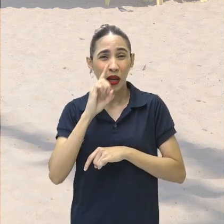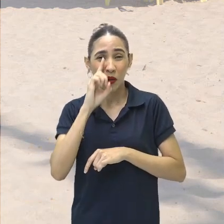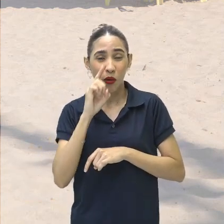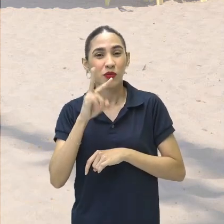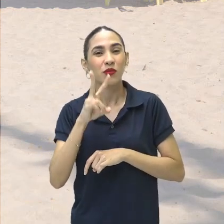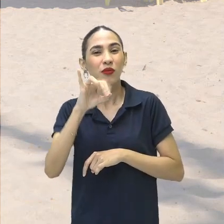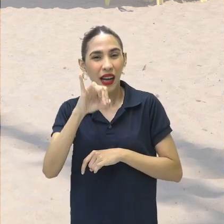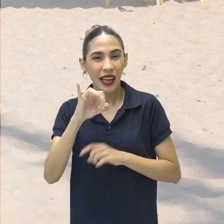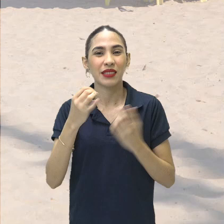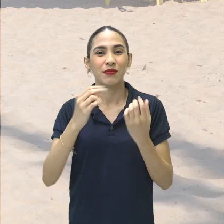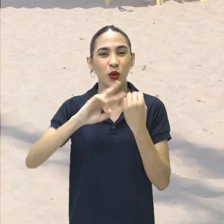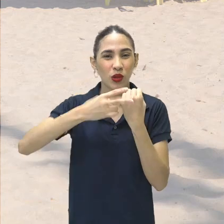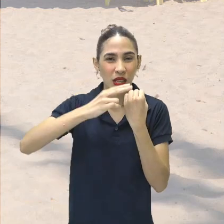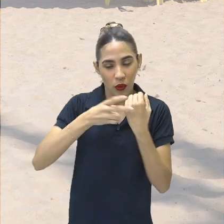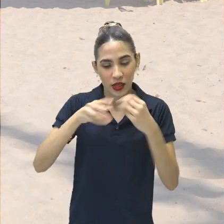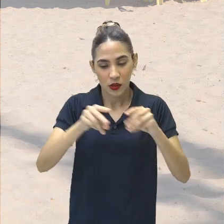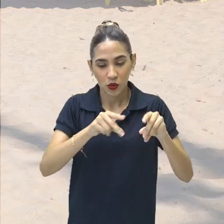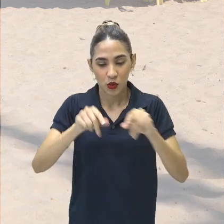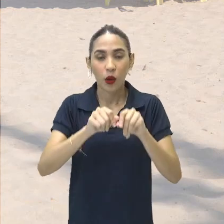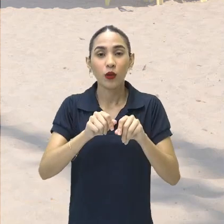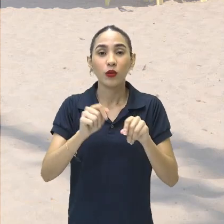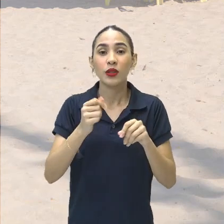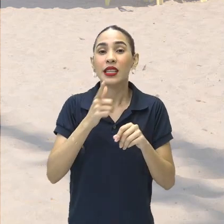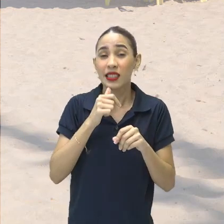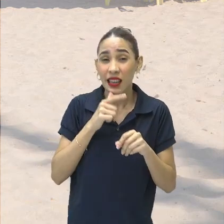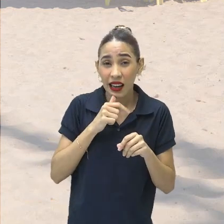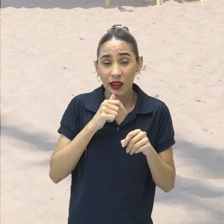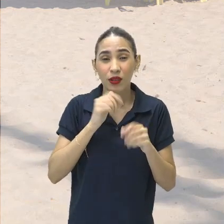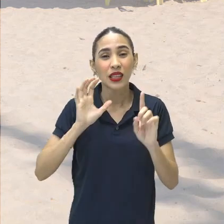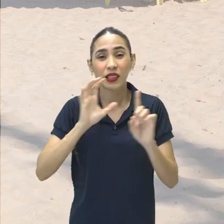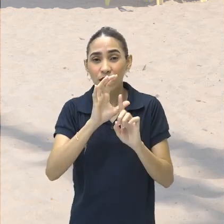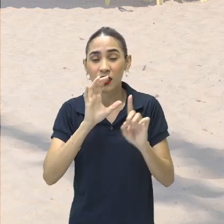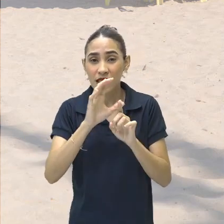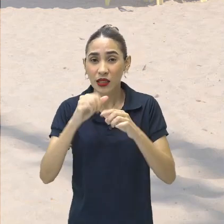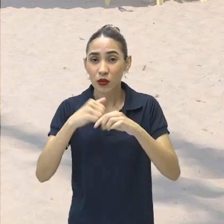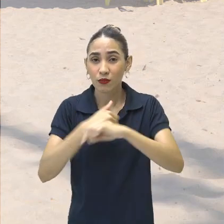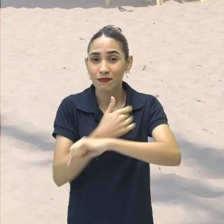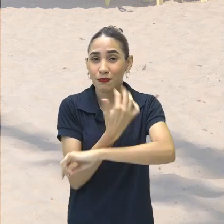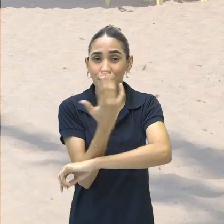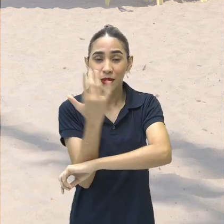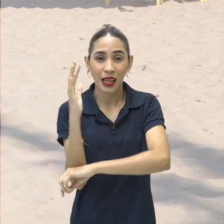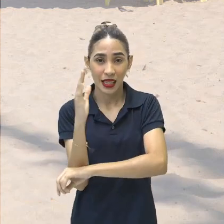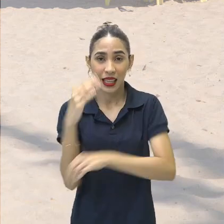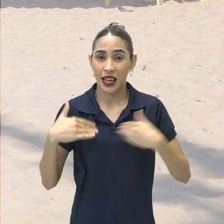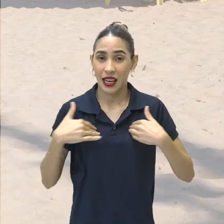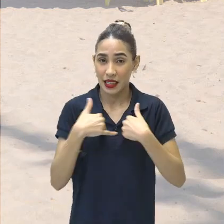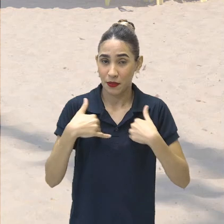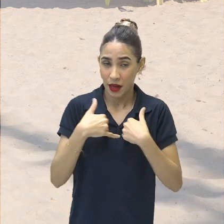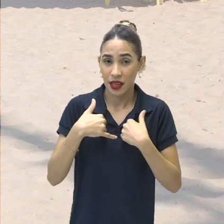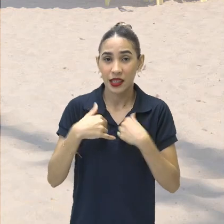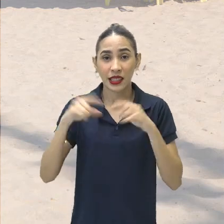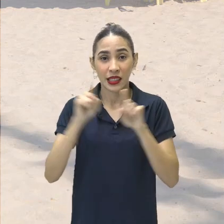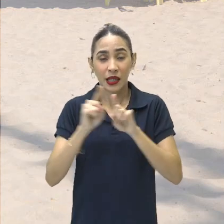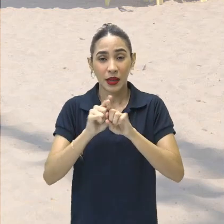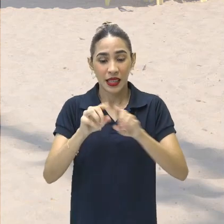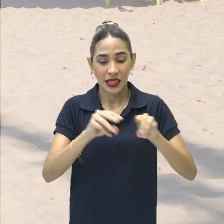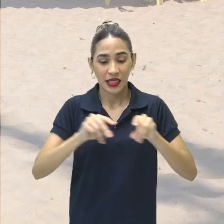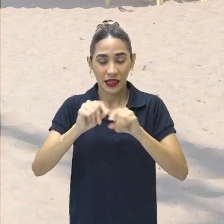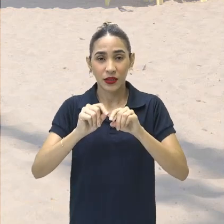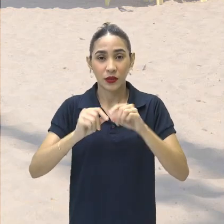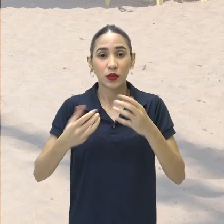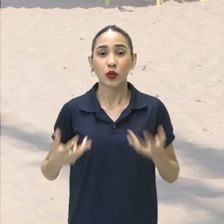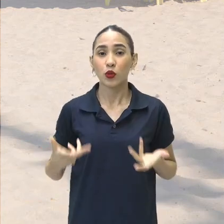o solo e a água, afetando a vida de plantas, animais e comprometendo a qualidade dos